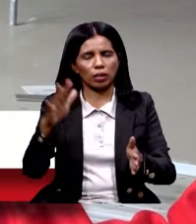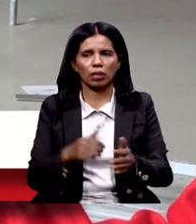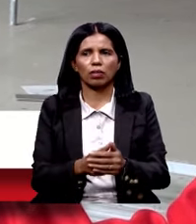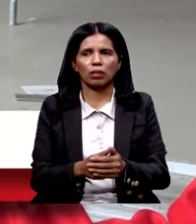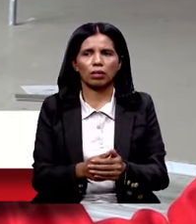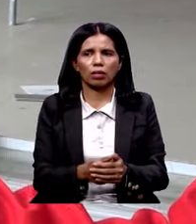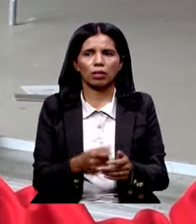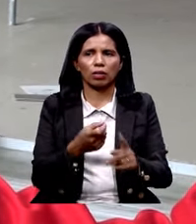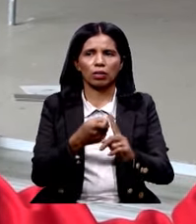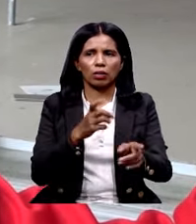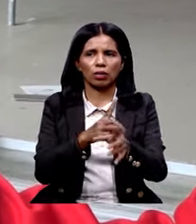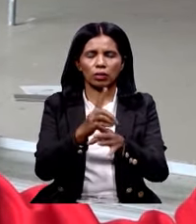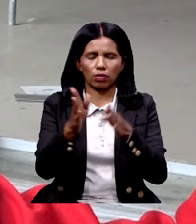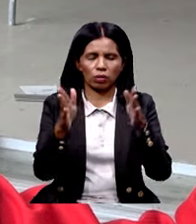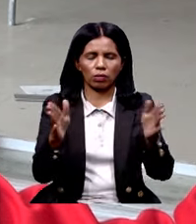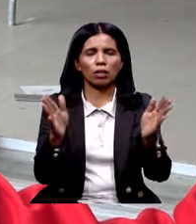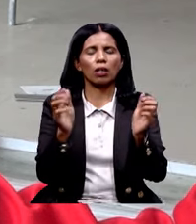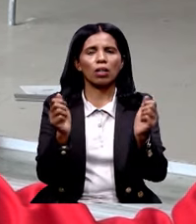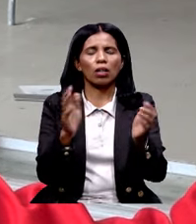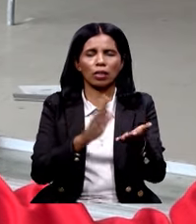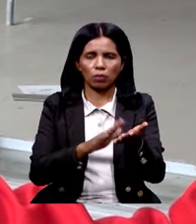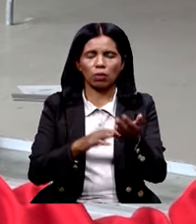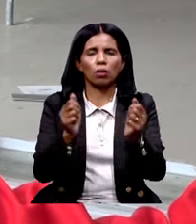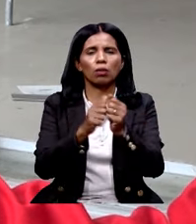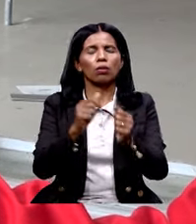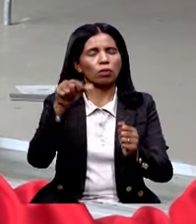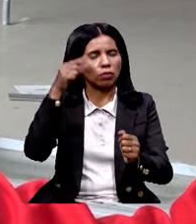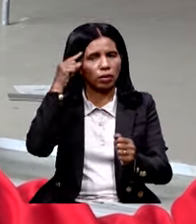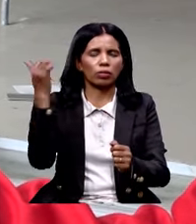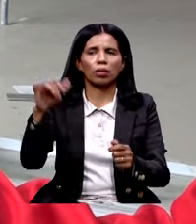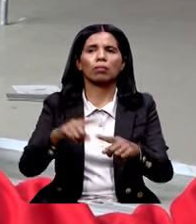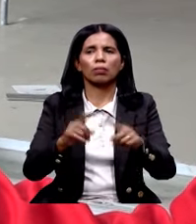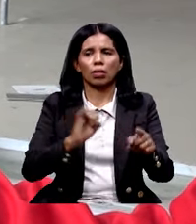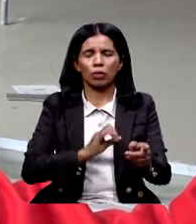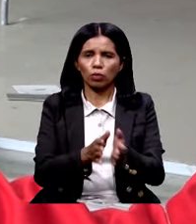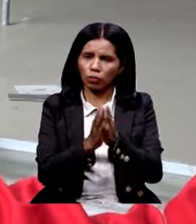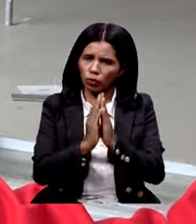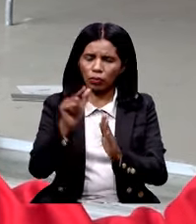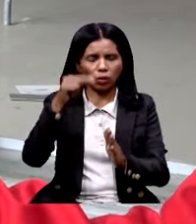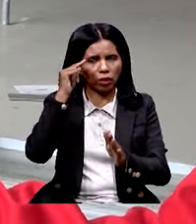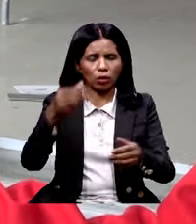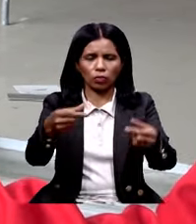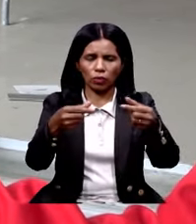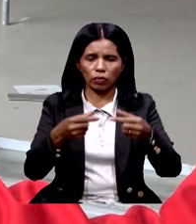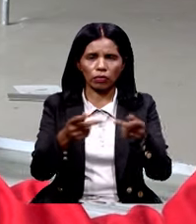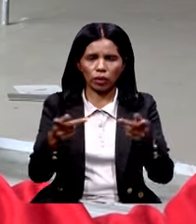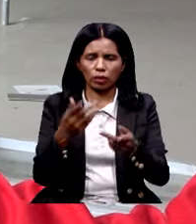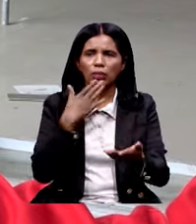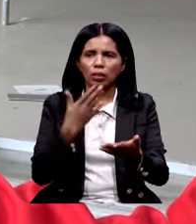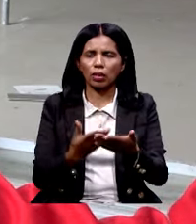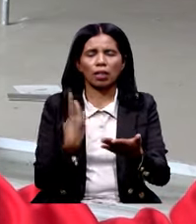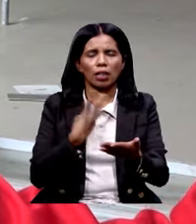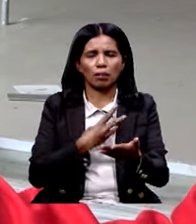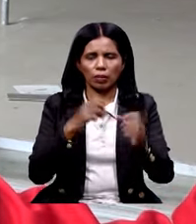partida usi diretor escola ho governante sira mebe amusuba governo atu fo fati ne be diknu mayami atu ne